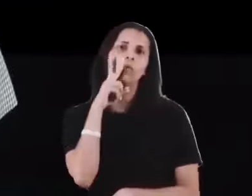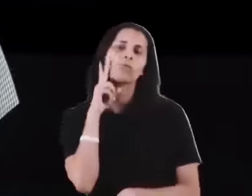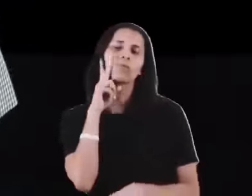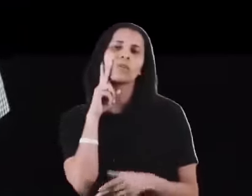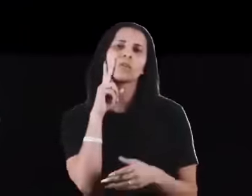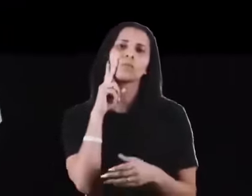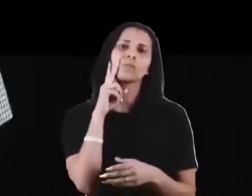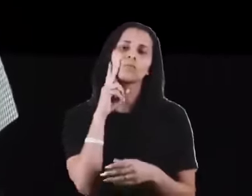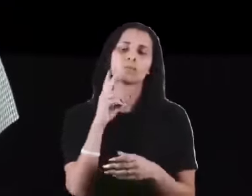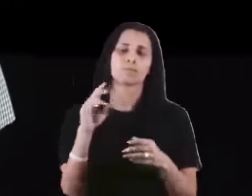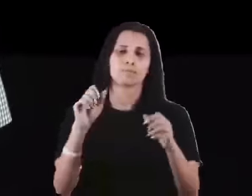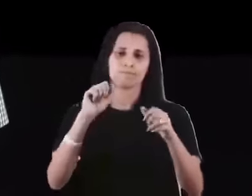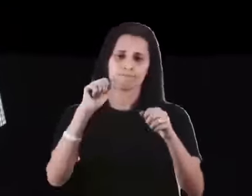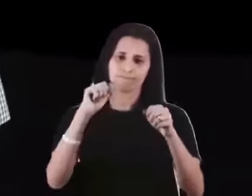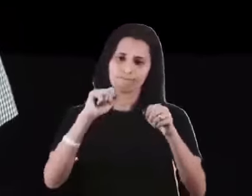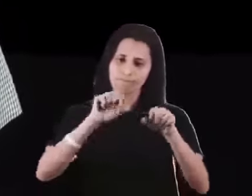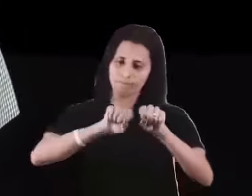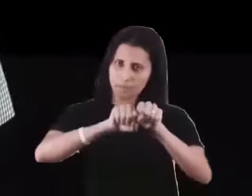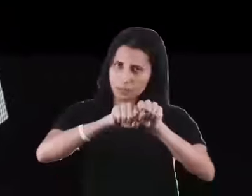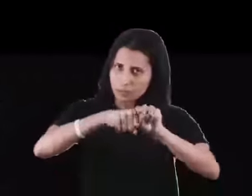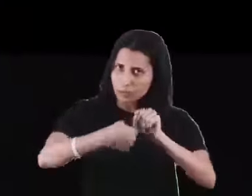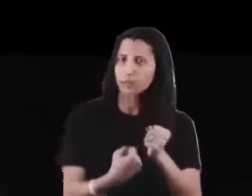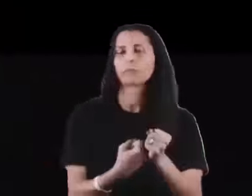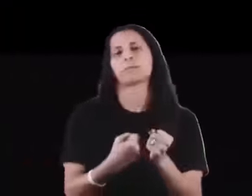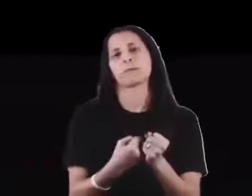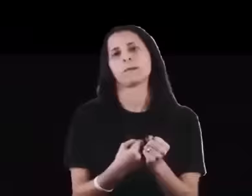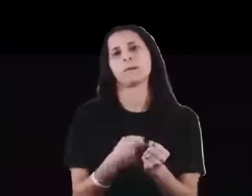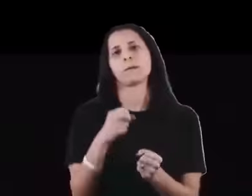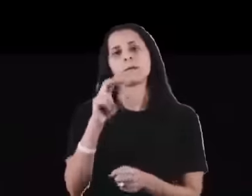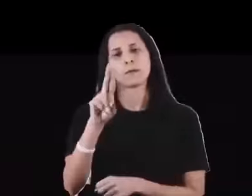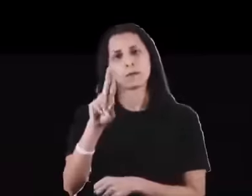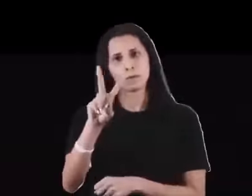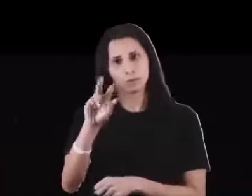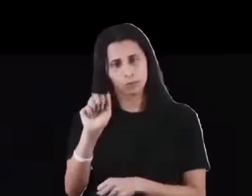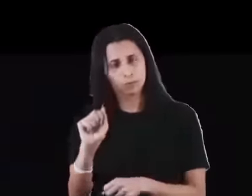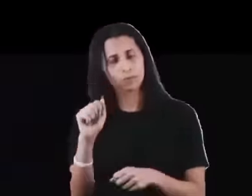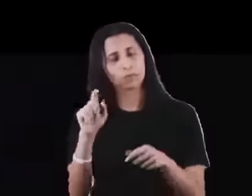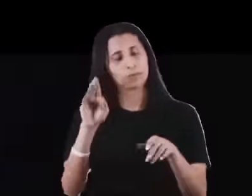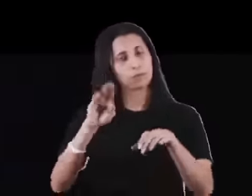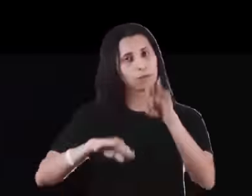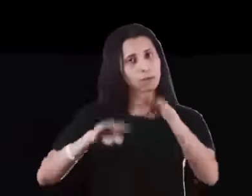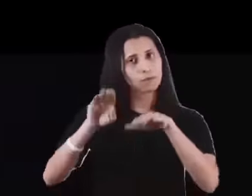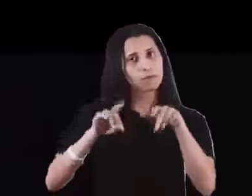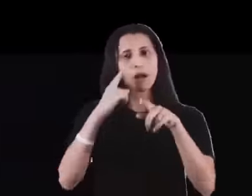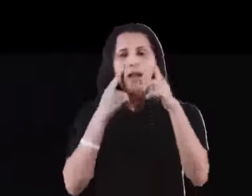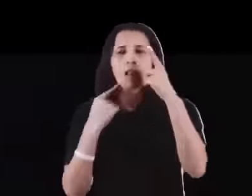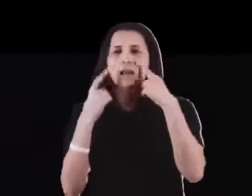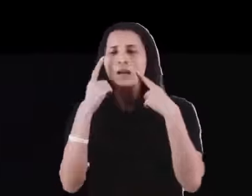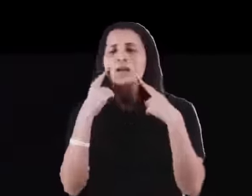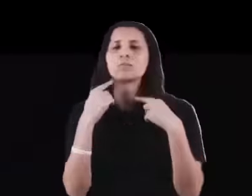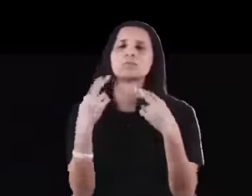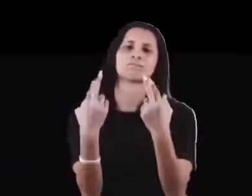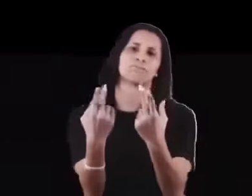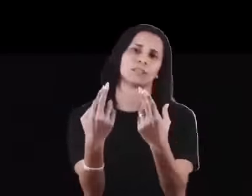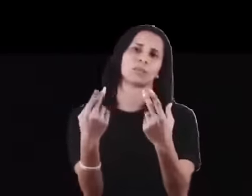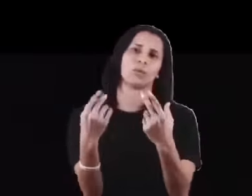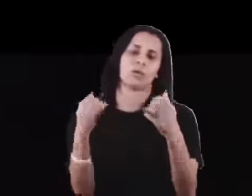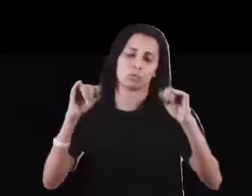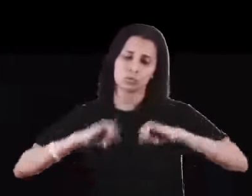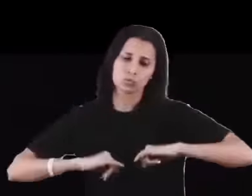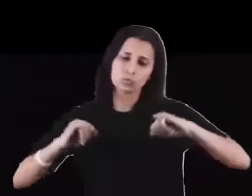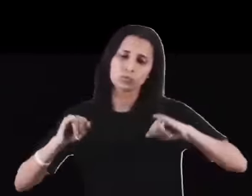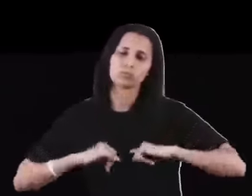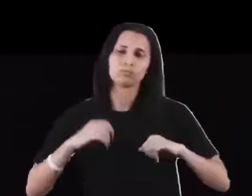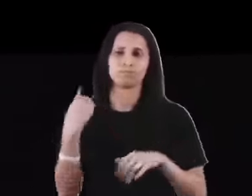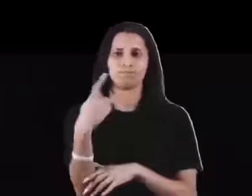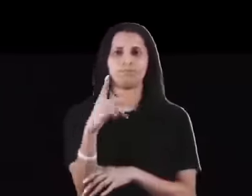da uva bom e talvez as suas lágrimas sejam o esmagar da sua aflição